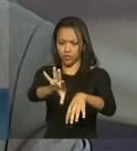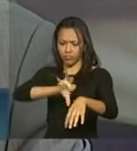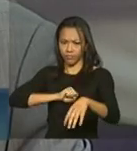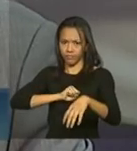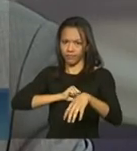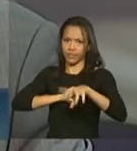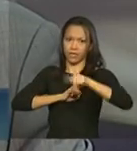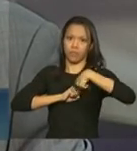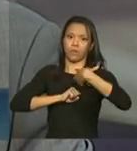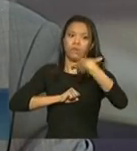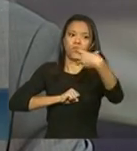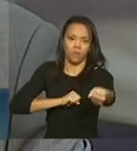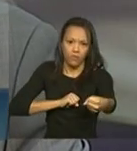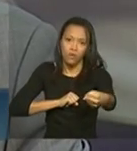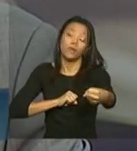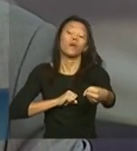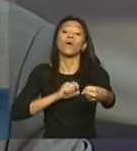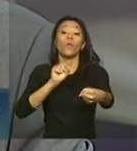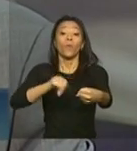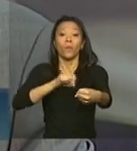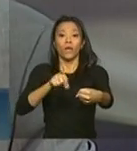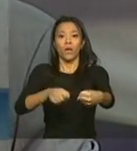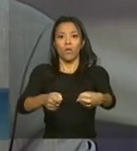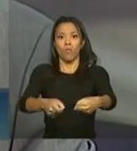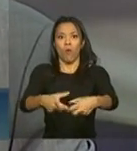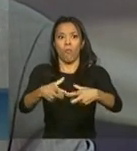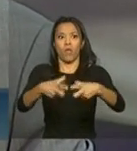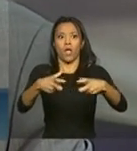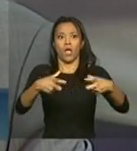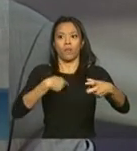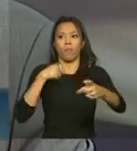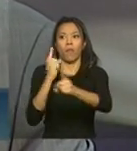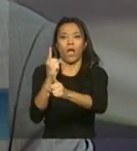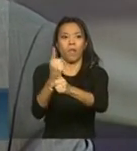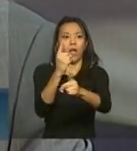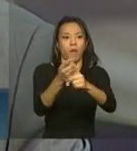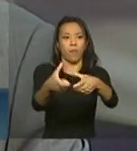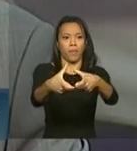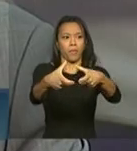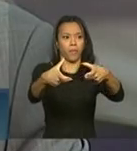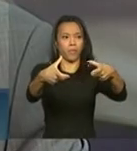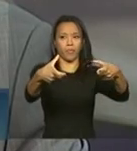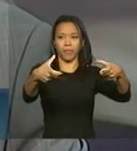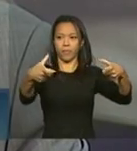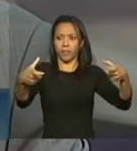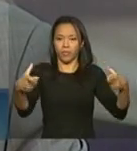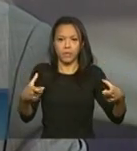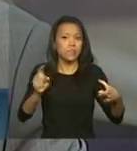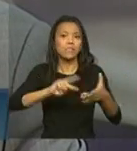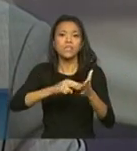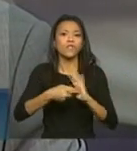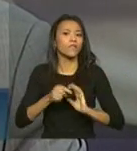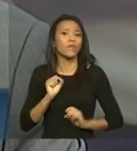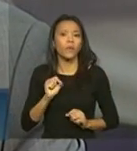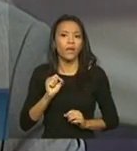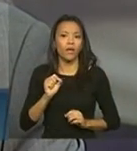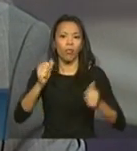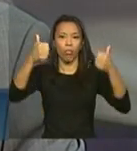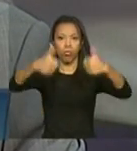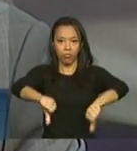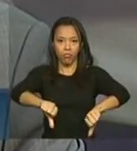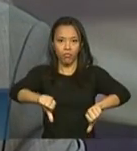nós não podemos dizer que simplesmente um aumento da taxa de detecção de novos casos, taxa de casos novos, significa